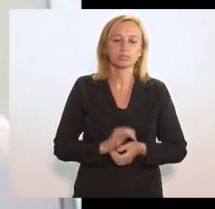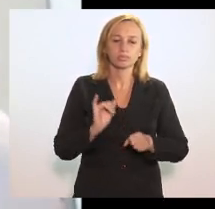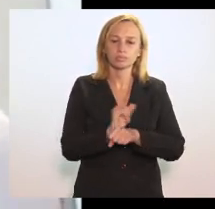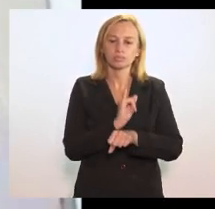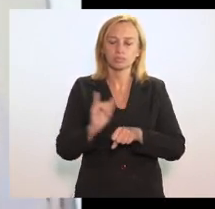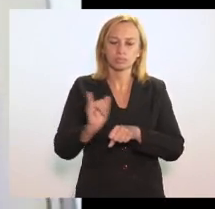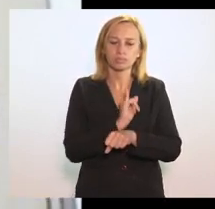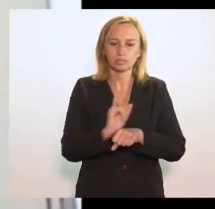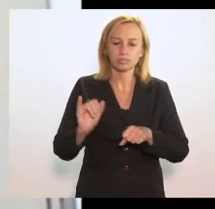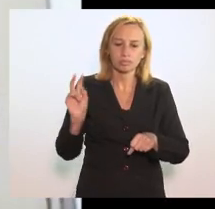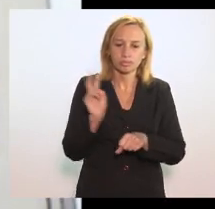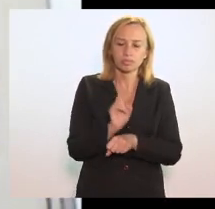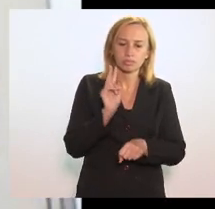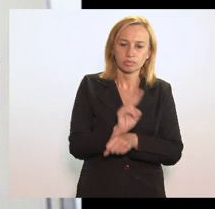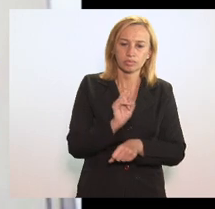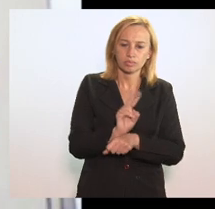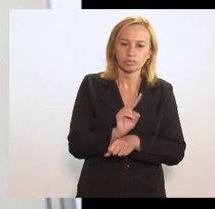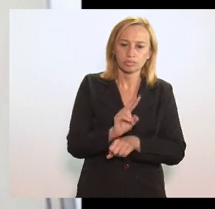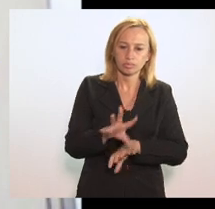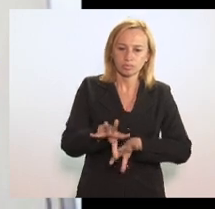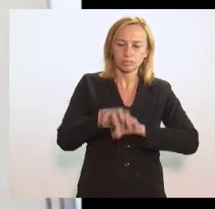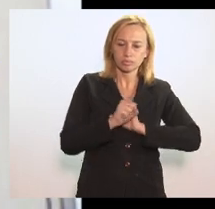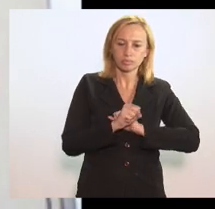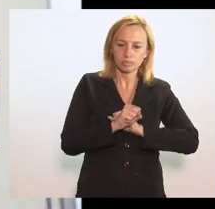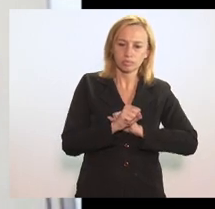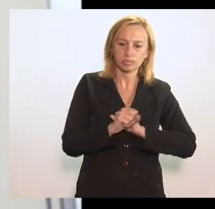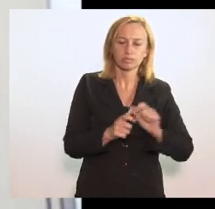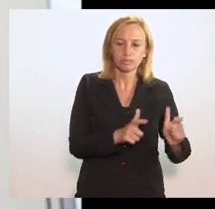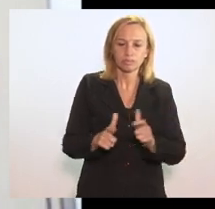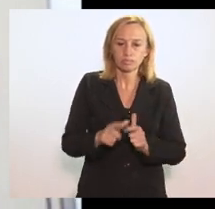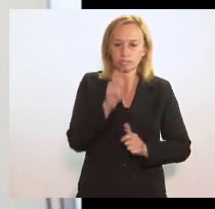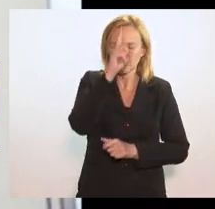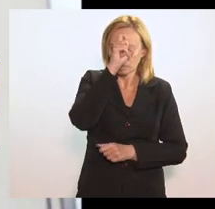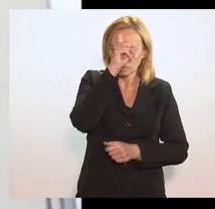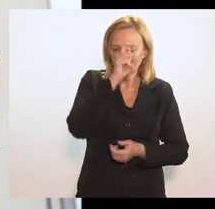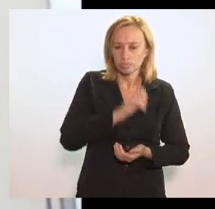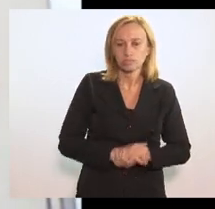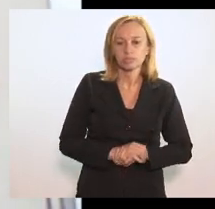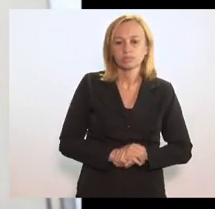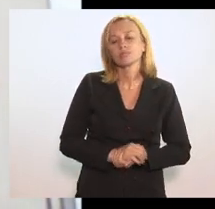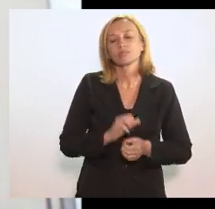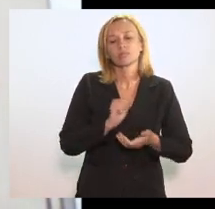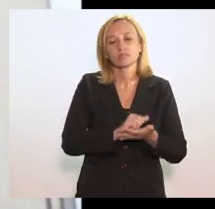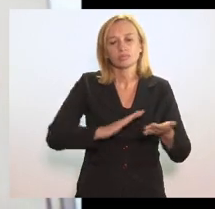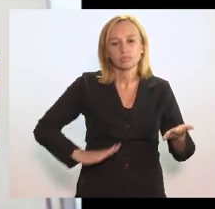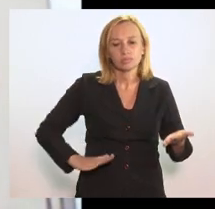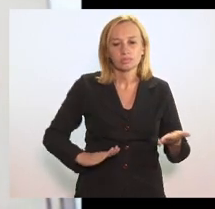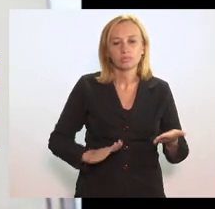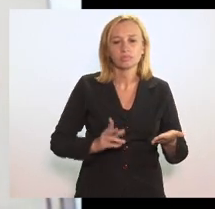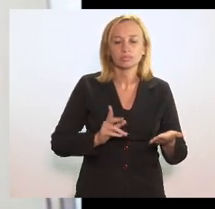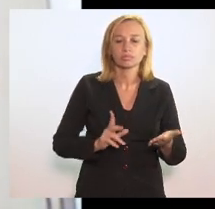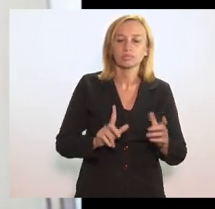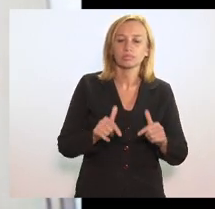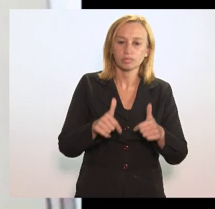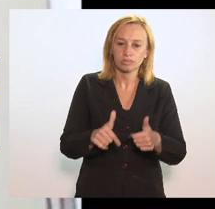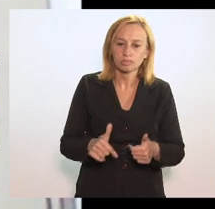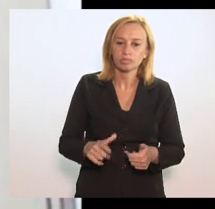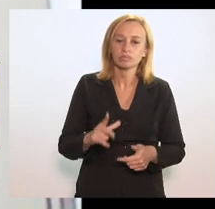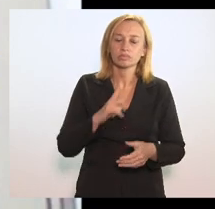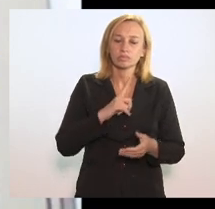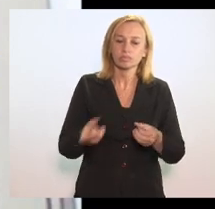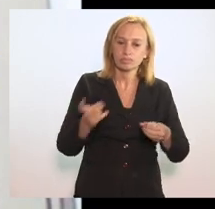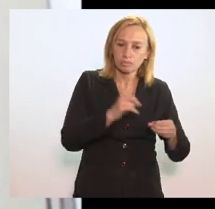prevenção, combate à infecção em ambiente hospitalar, quando as atividades estiverem funcionando, quando houver